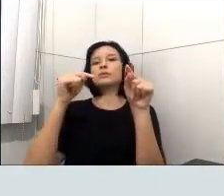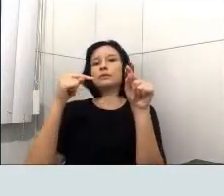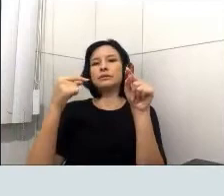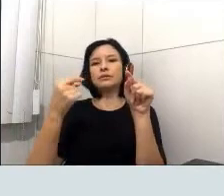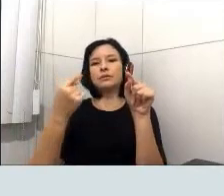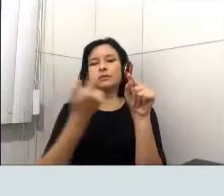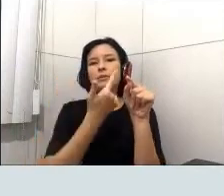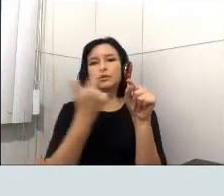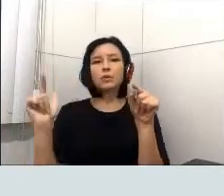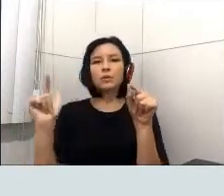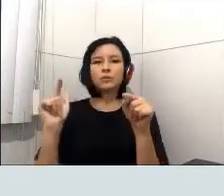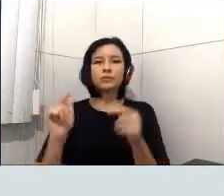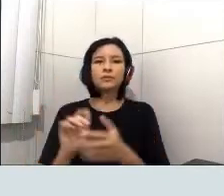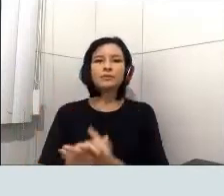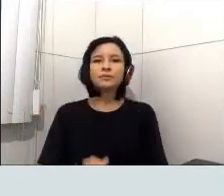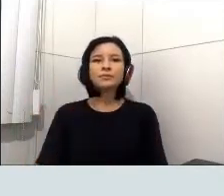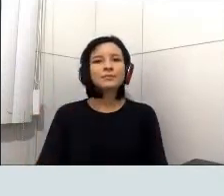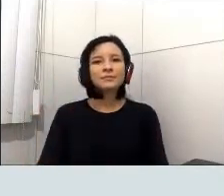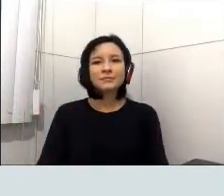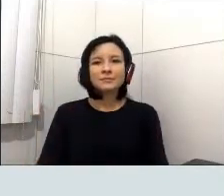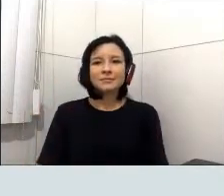outra, certo?